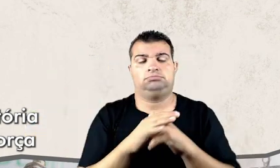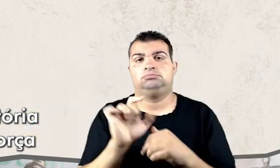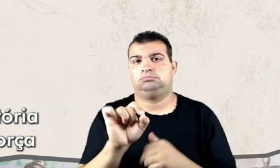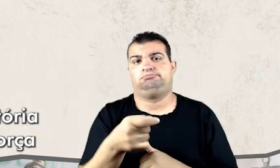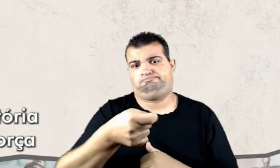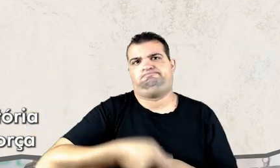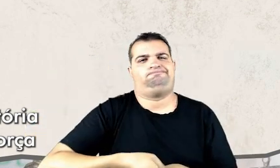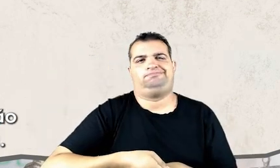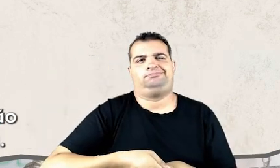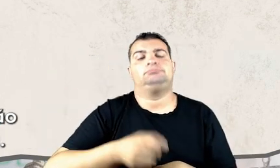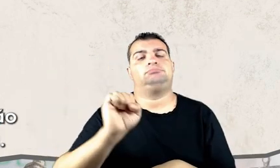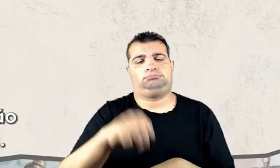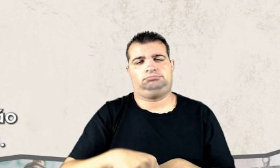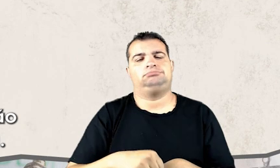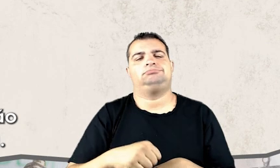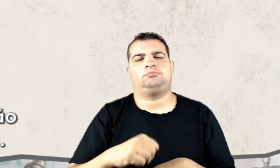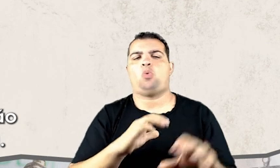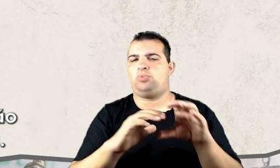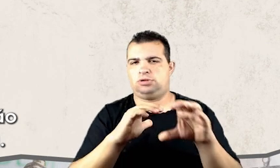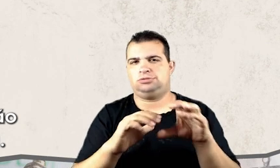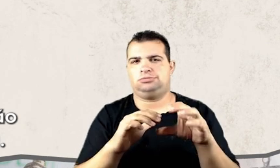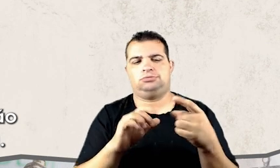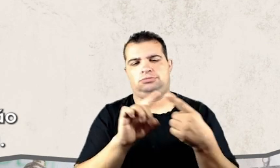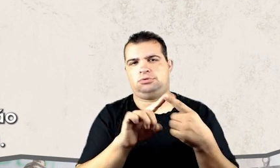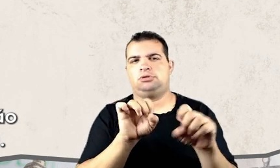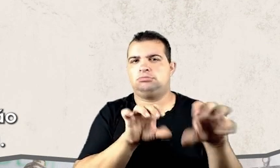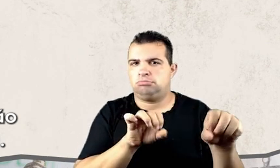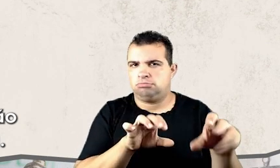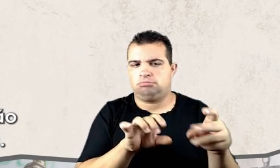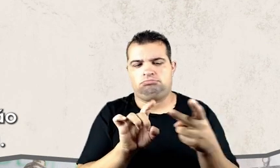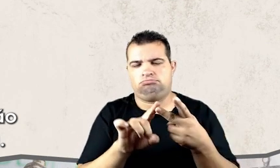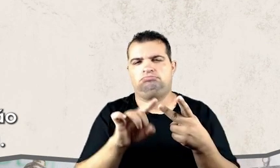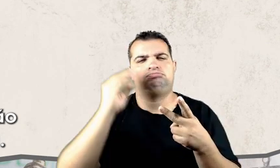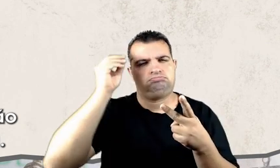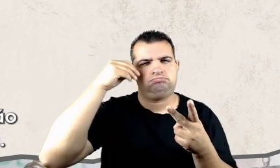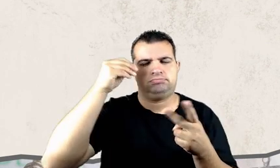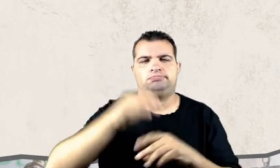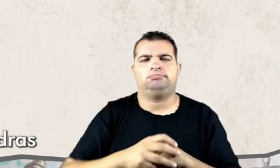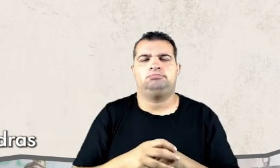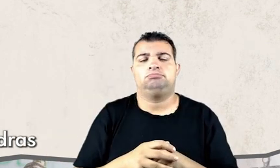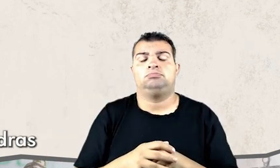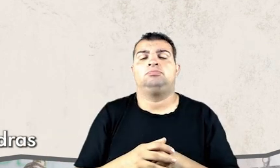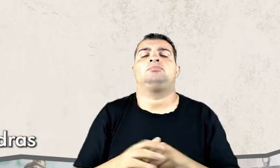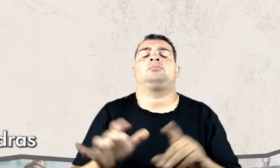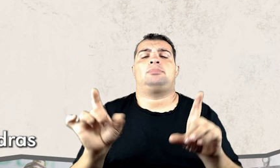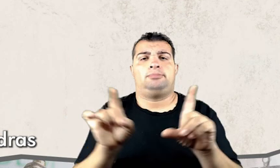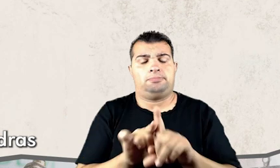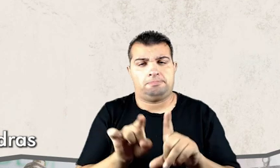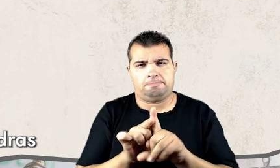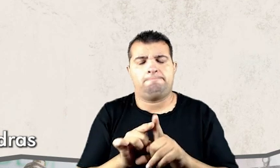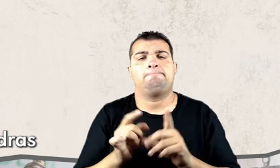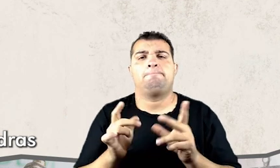normais, o que reforça o protagonismo da intersecção entre educação e psicologia. Não por